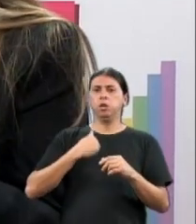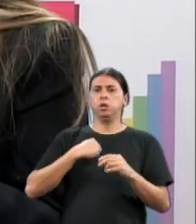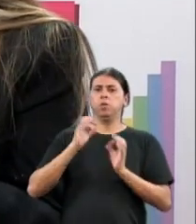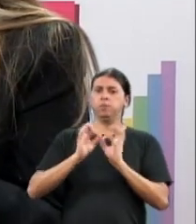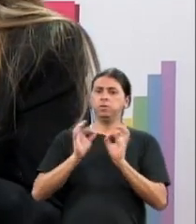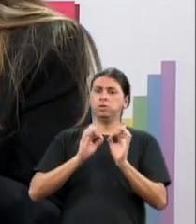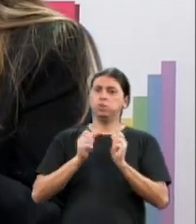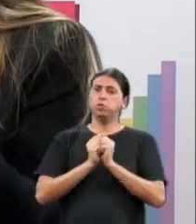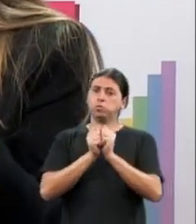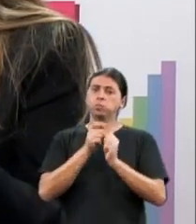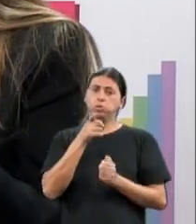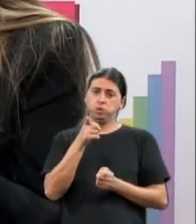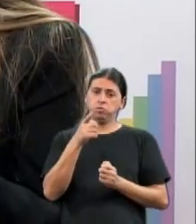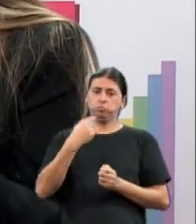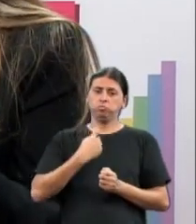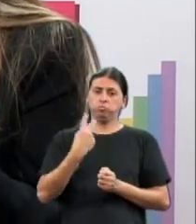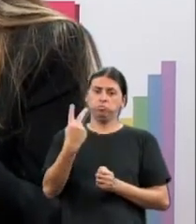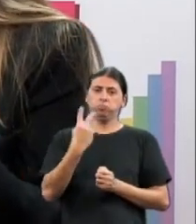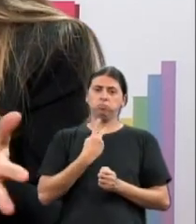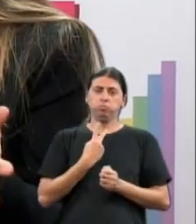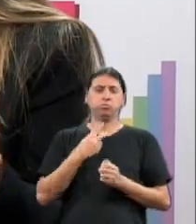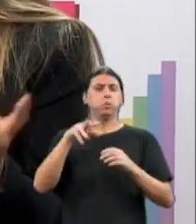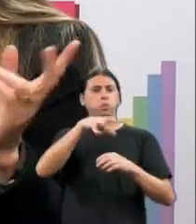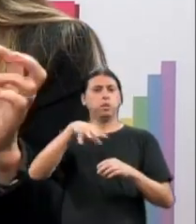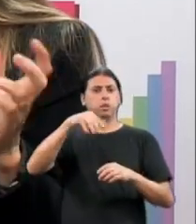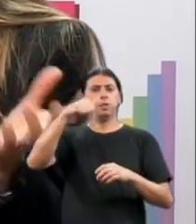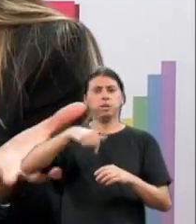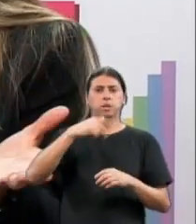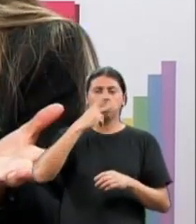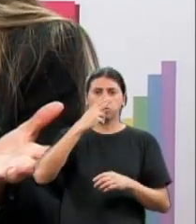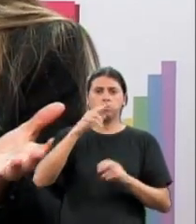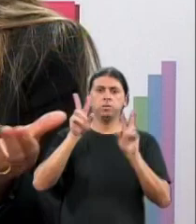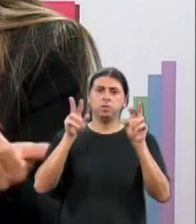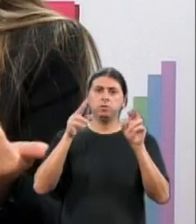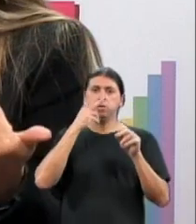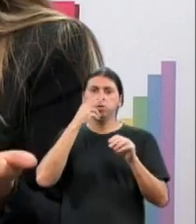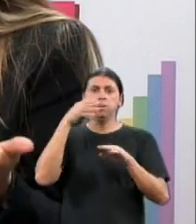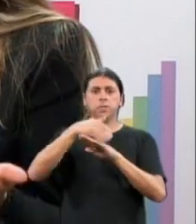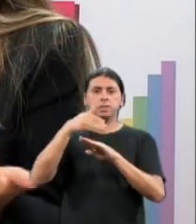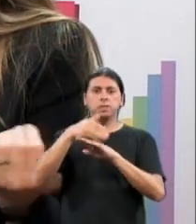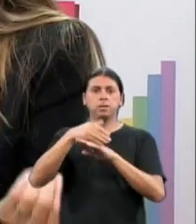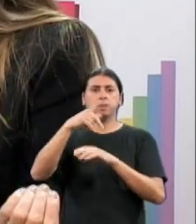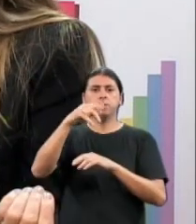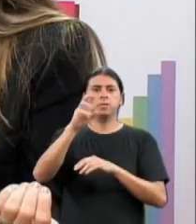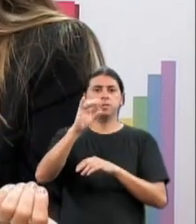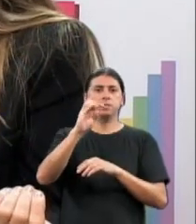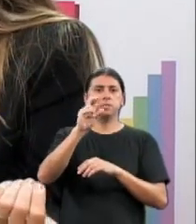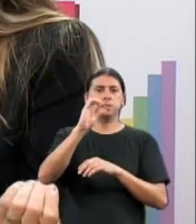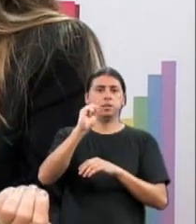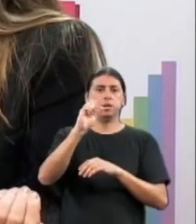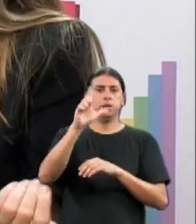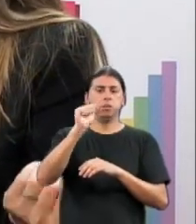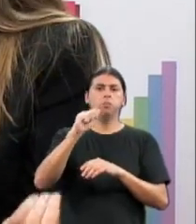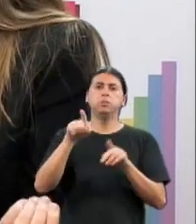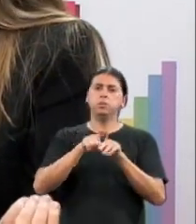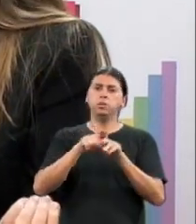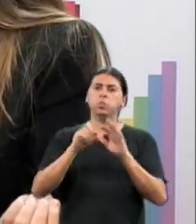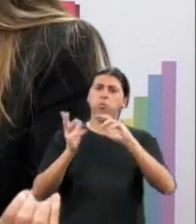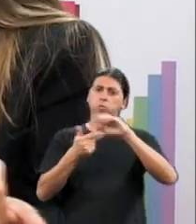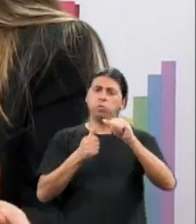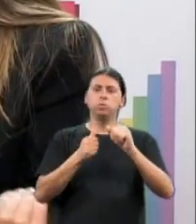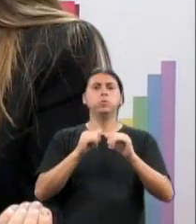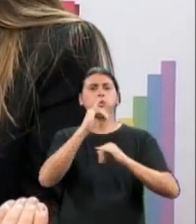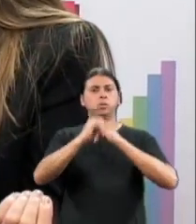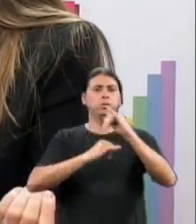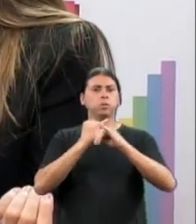junto contigo, né? Nesse lugar aqui, que a gente pode chamar, entre aspas, de presencial. No mundo digital, ou nesse mundo da